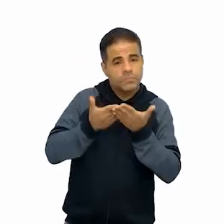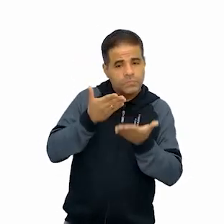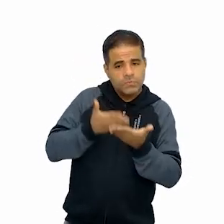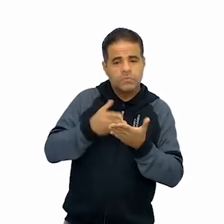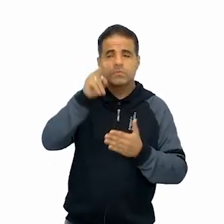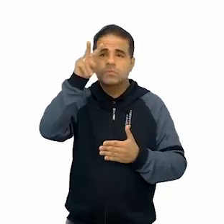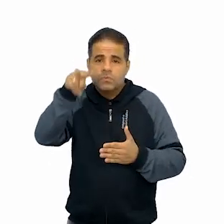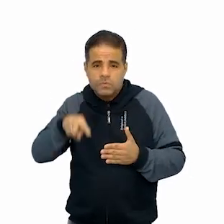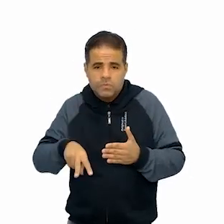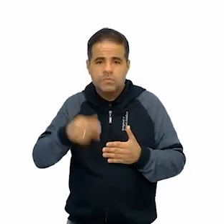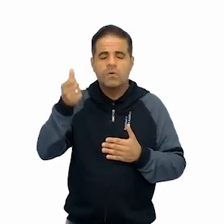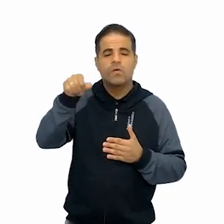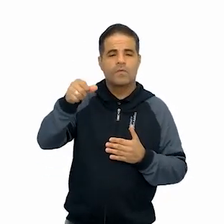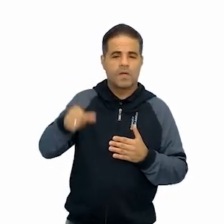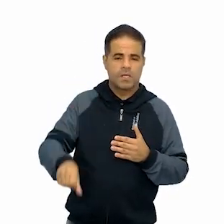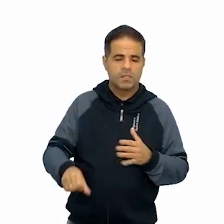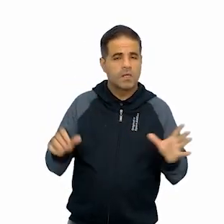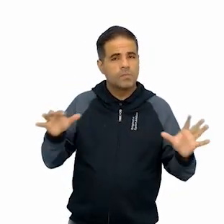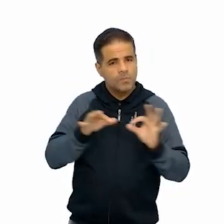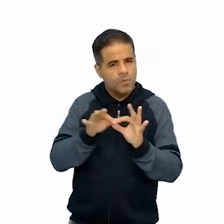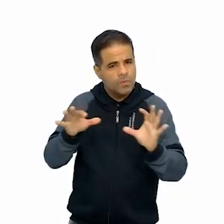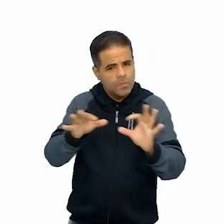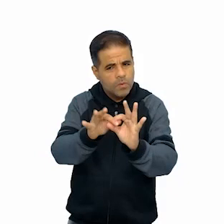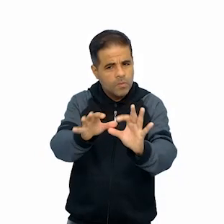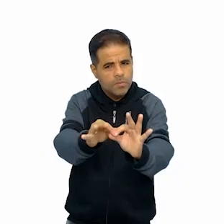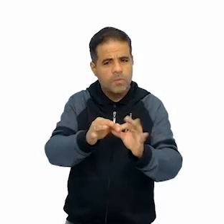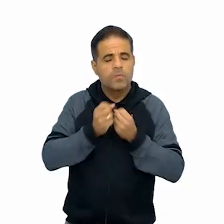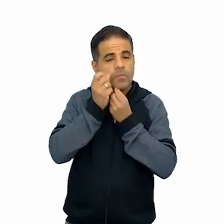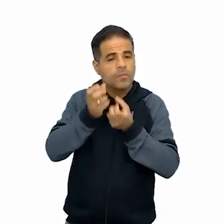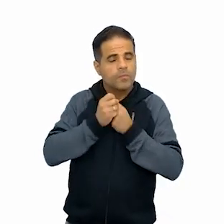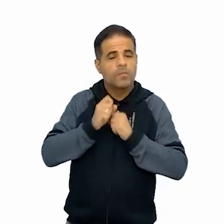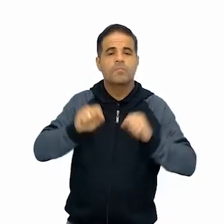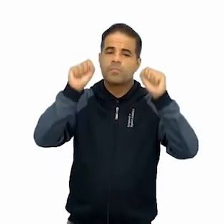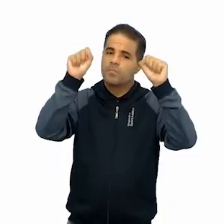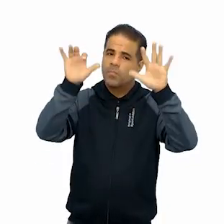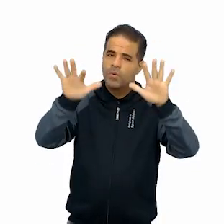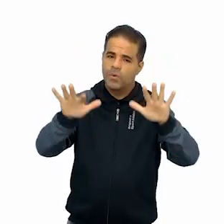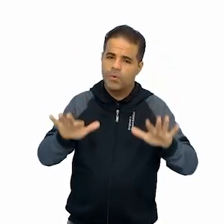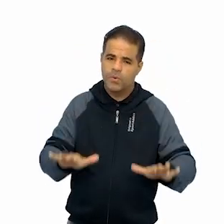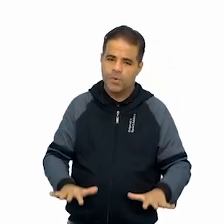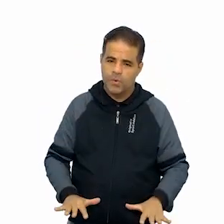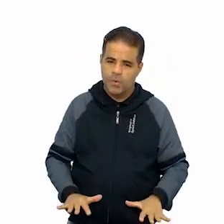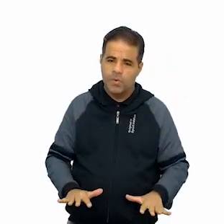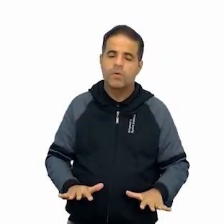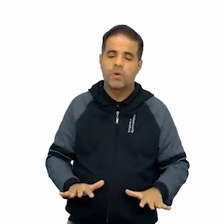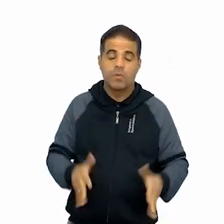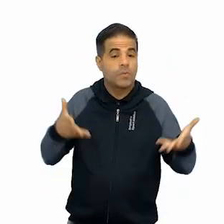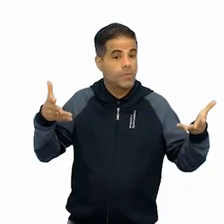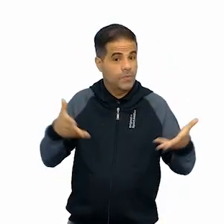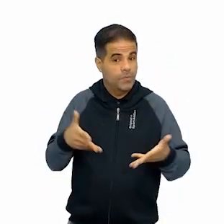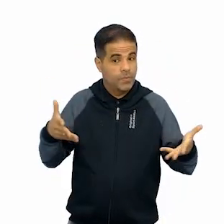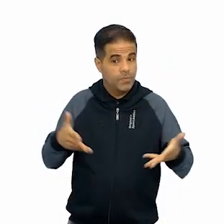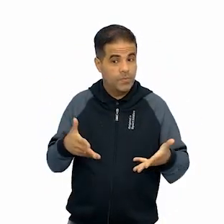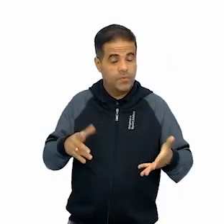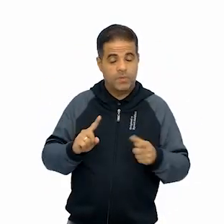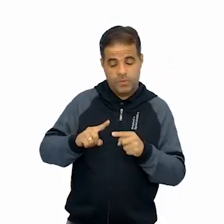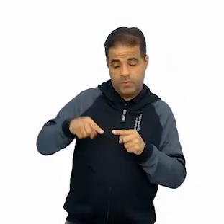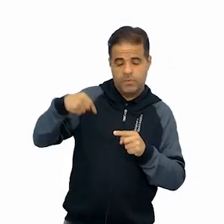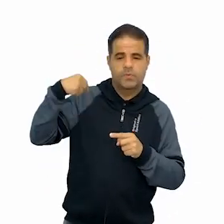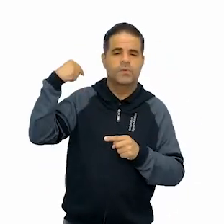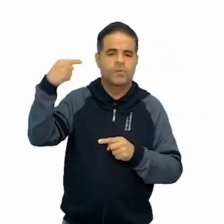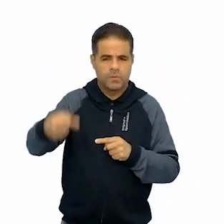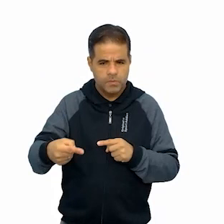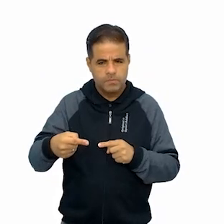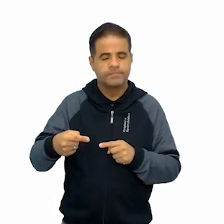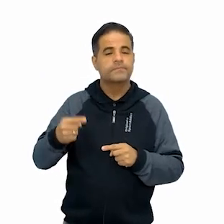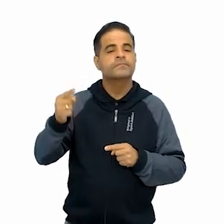a leitura destes, elencando as informações para preencher a ficha técnica. Então, agora, após, né, essa